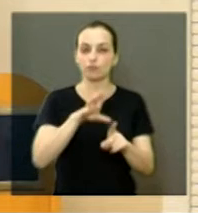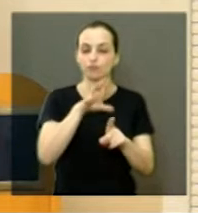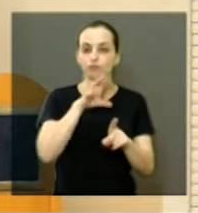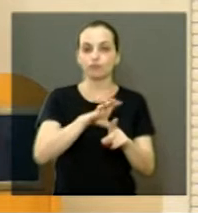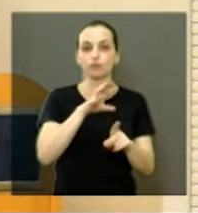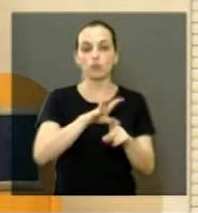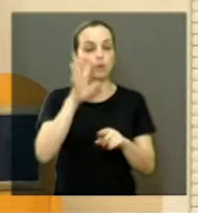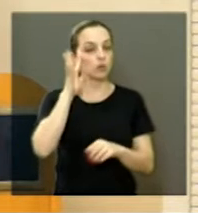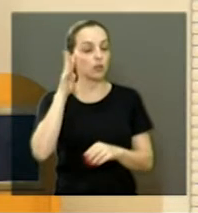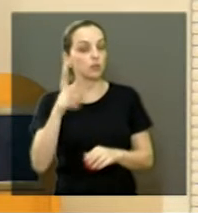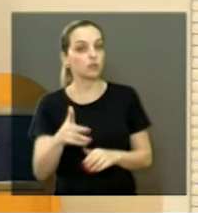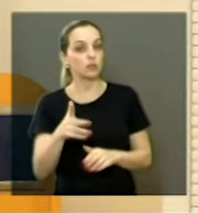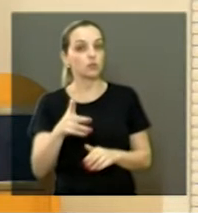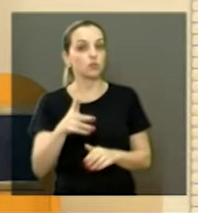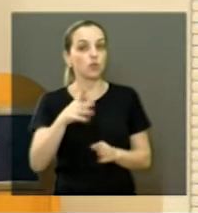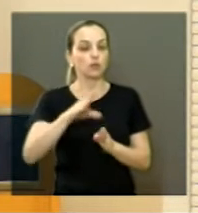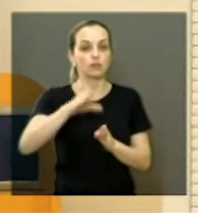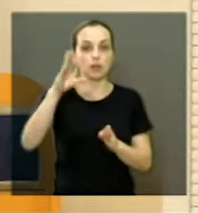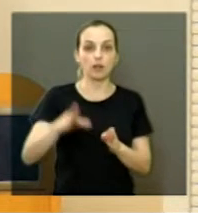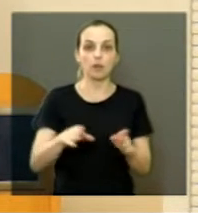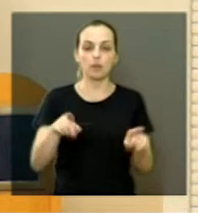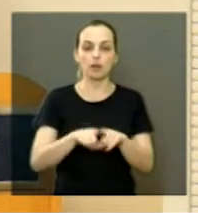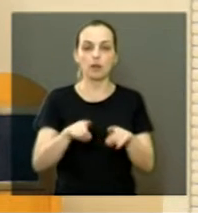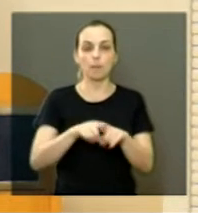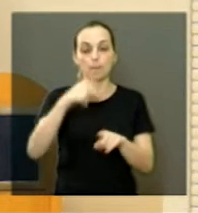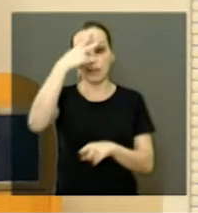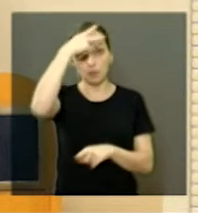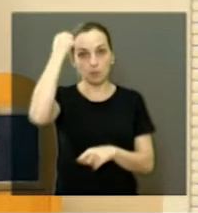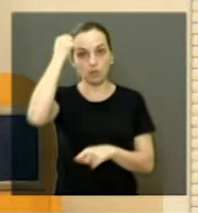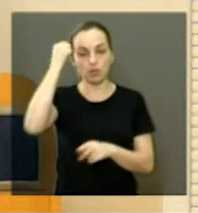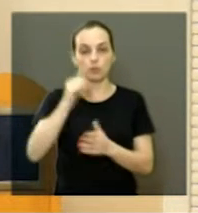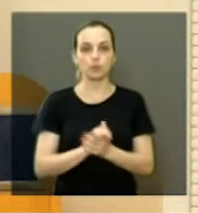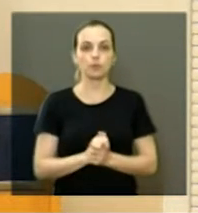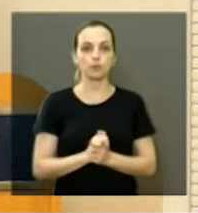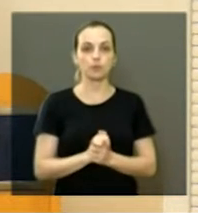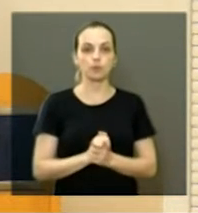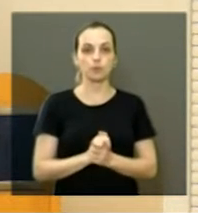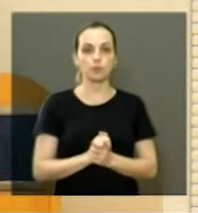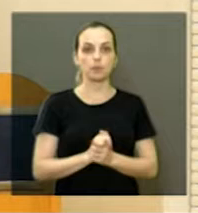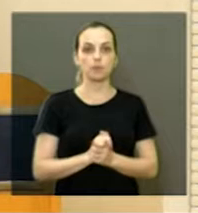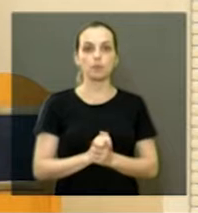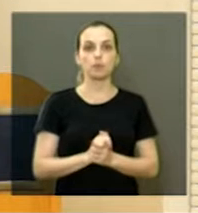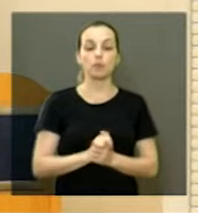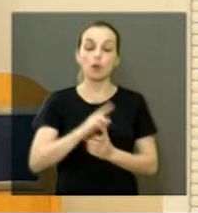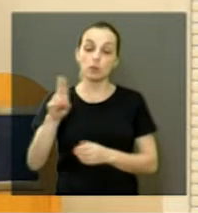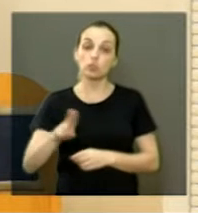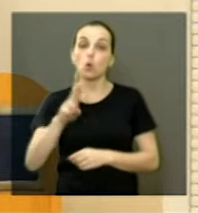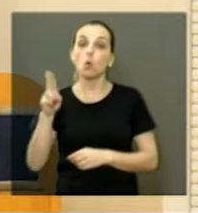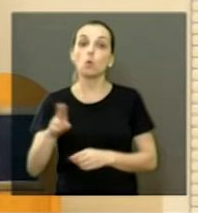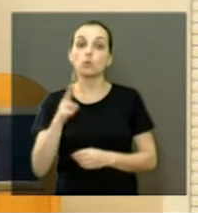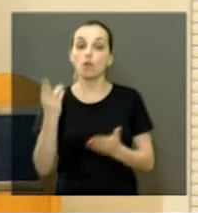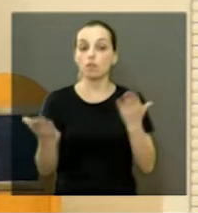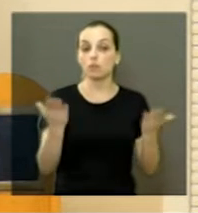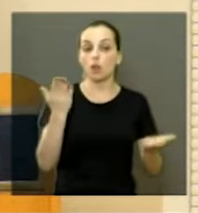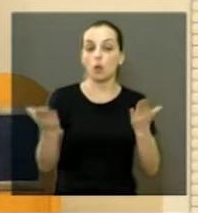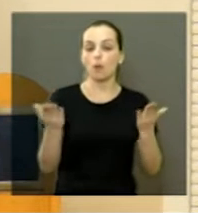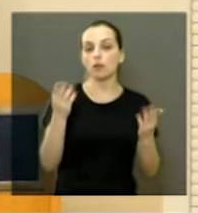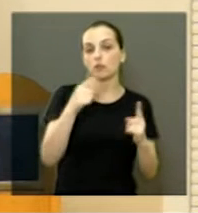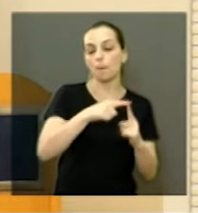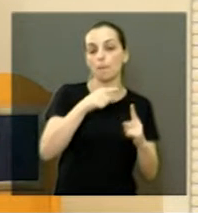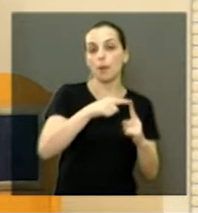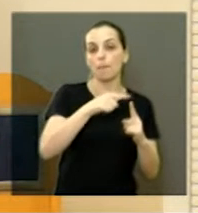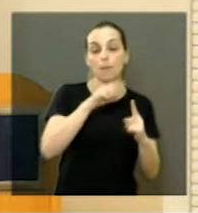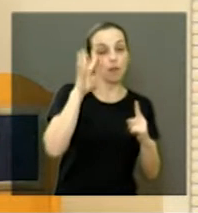decisões tomadas nesta casa e no executivo assim o utilizei essa comparação entre duas palavras decisão e